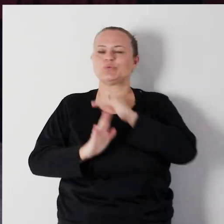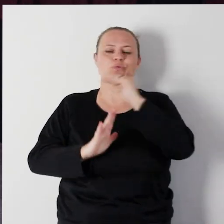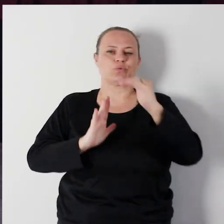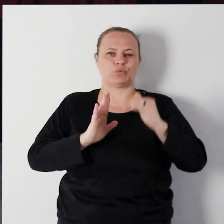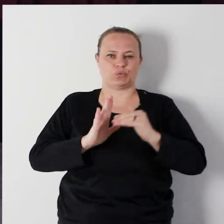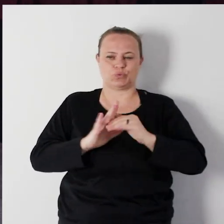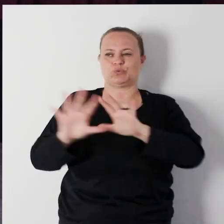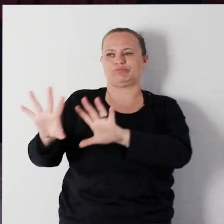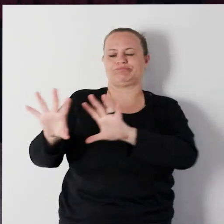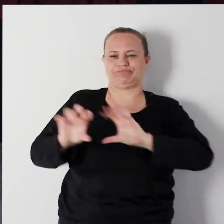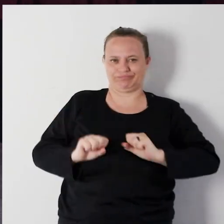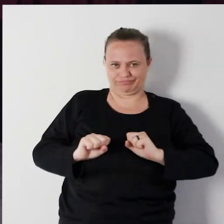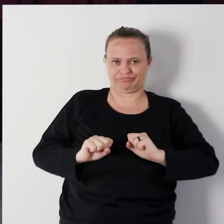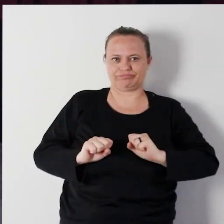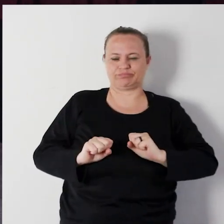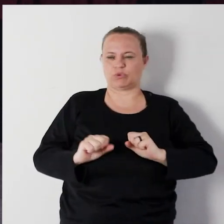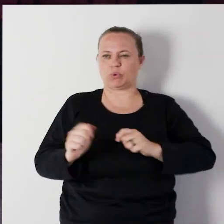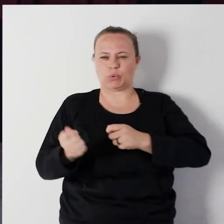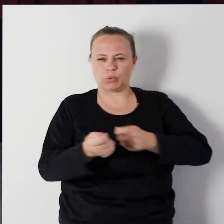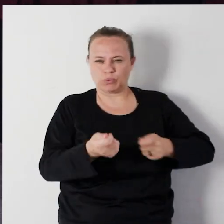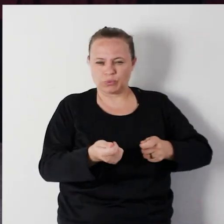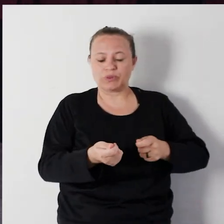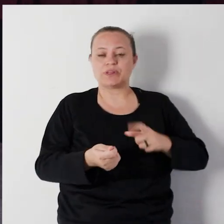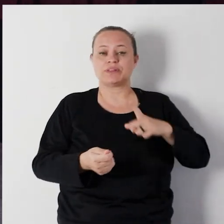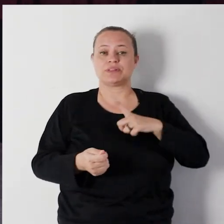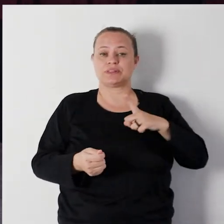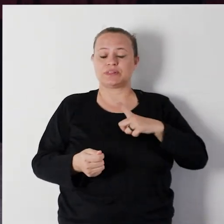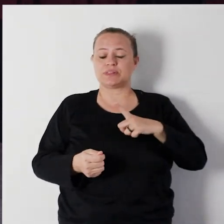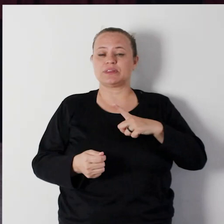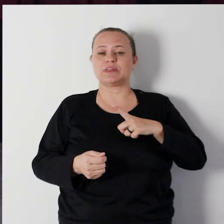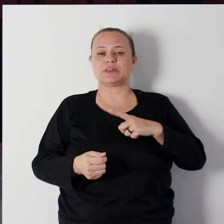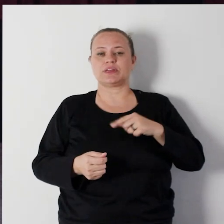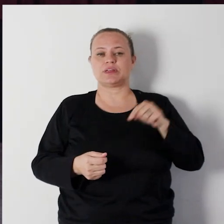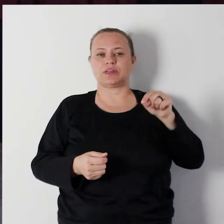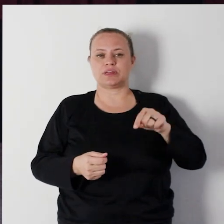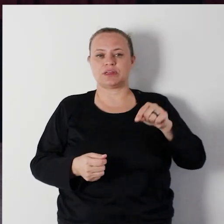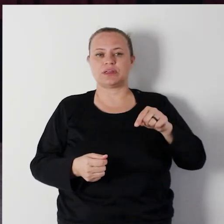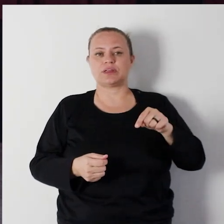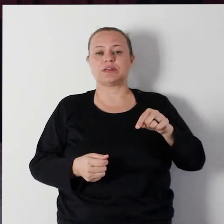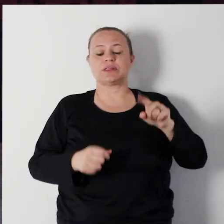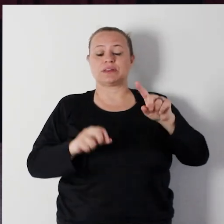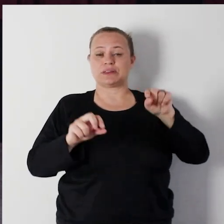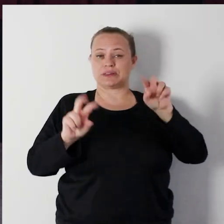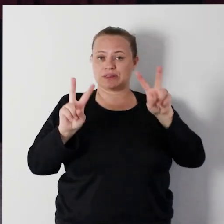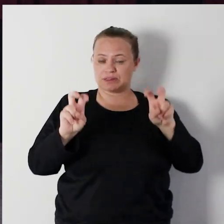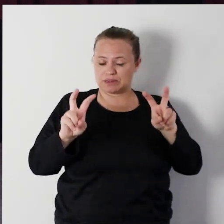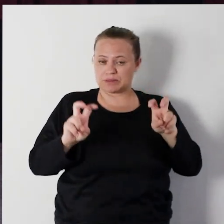toda a dinâmica e toda a lógica do controle, certo? Que tem